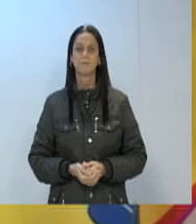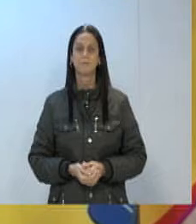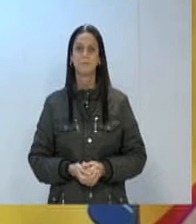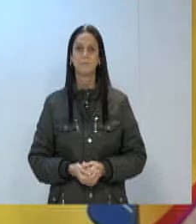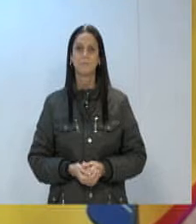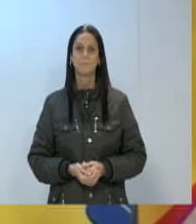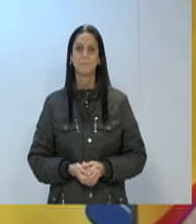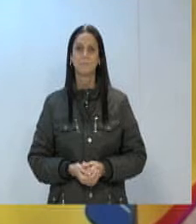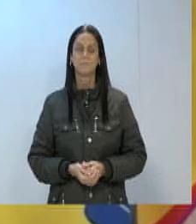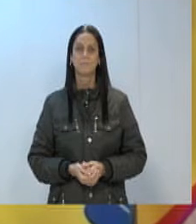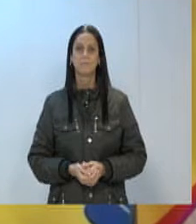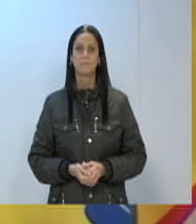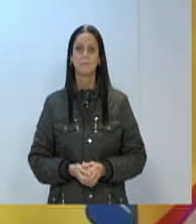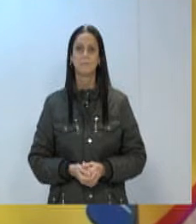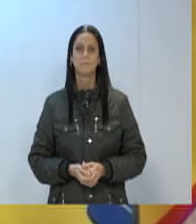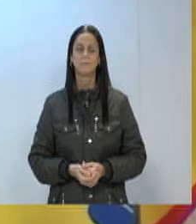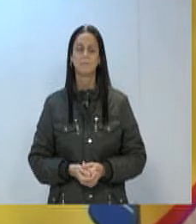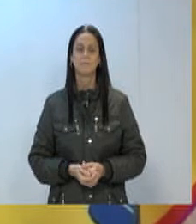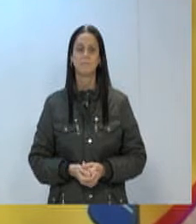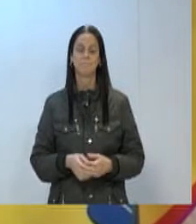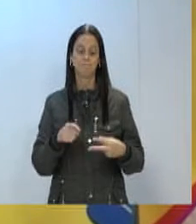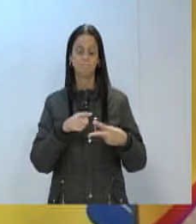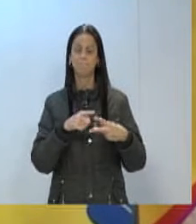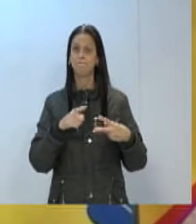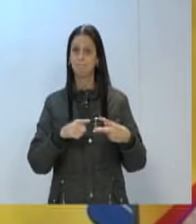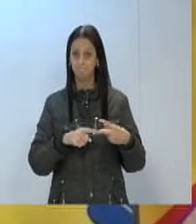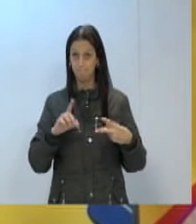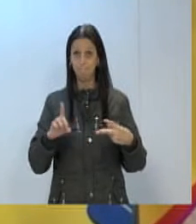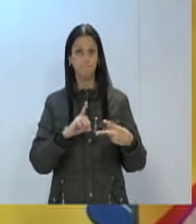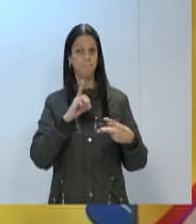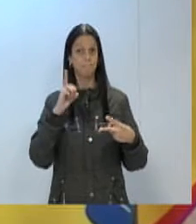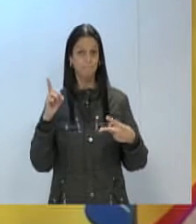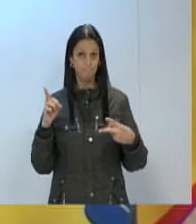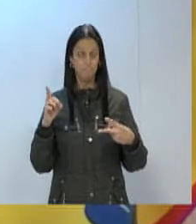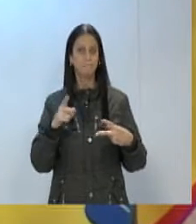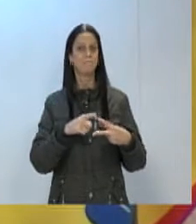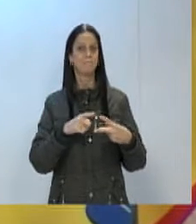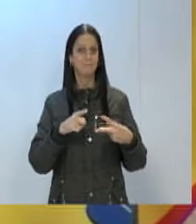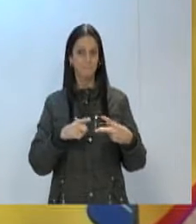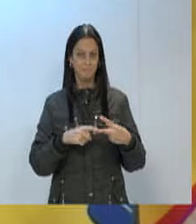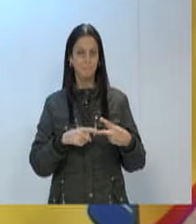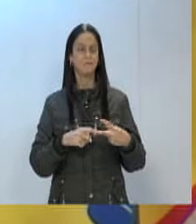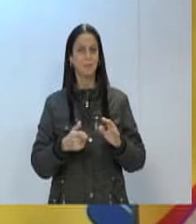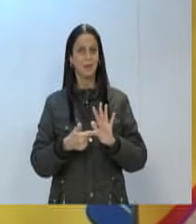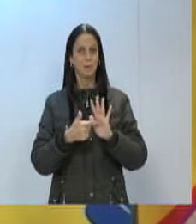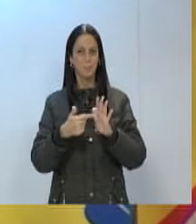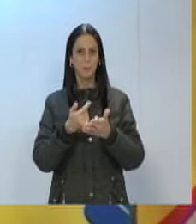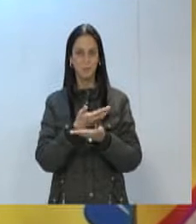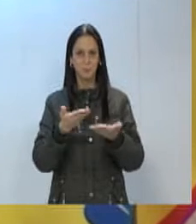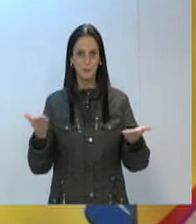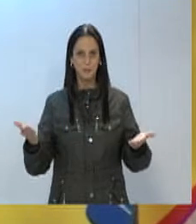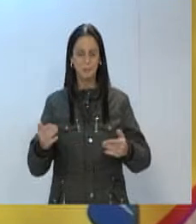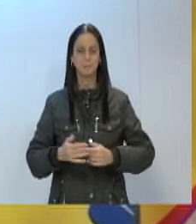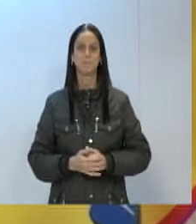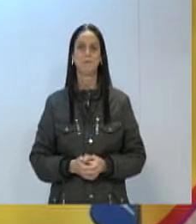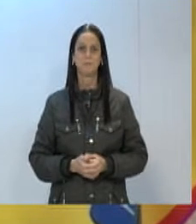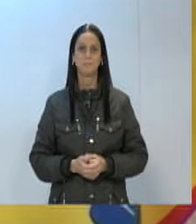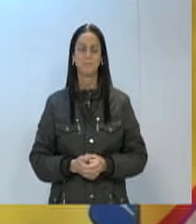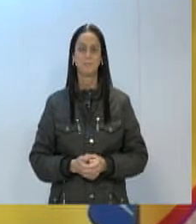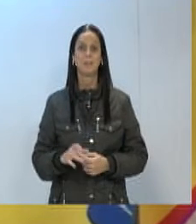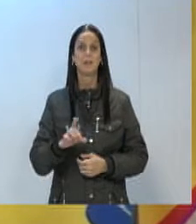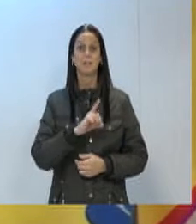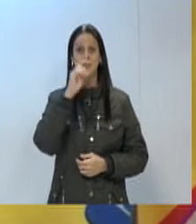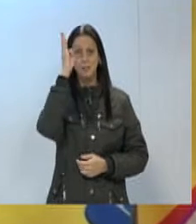a Samsung duas datas que a gente é Traz presente é o dia nacional